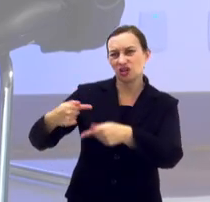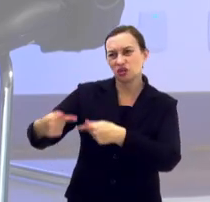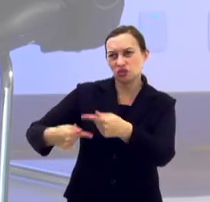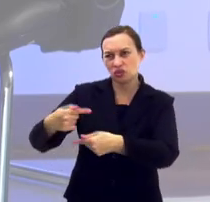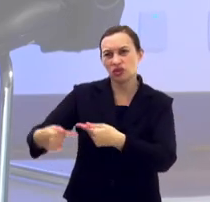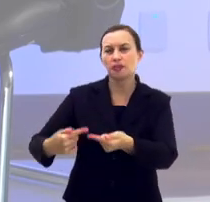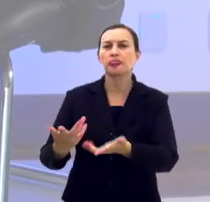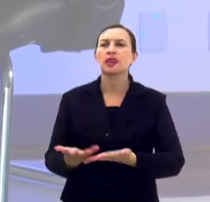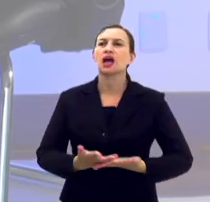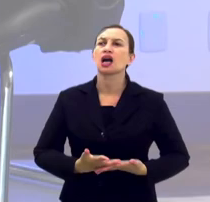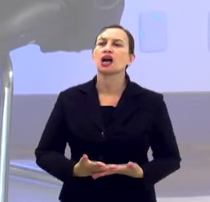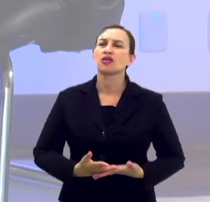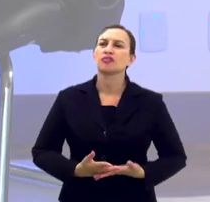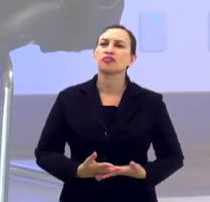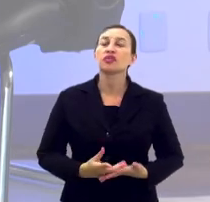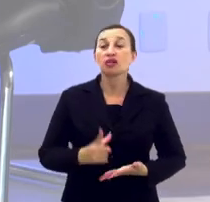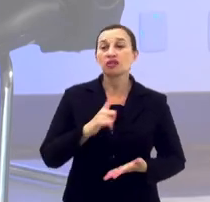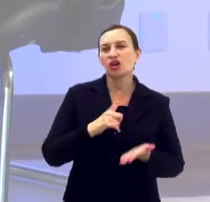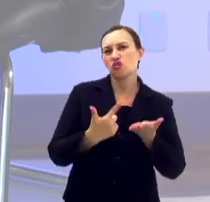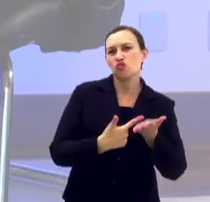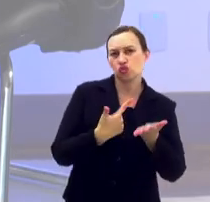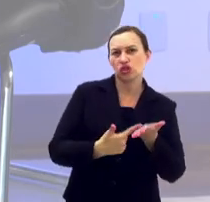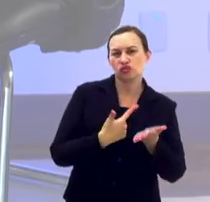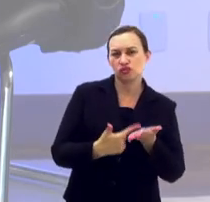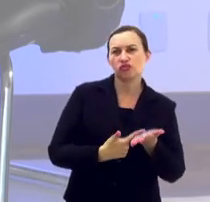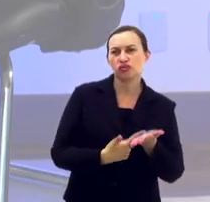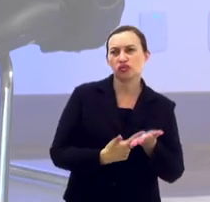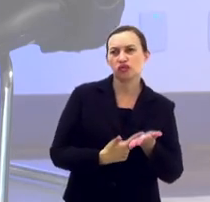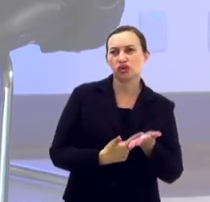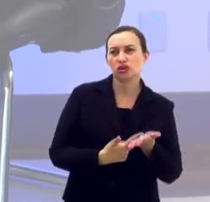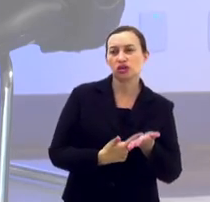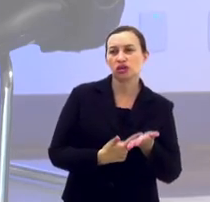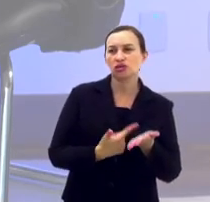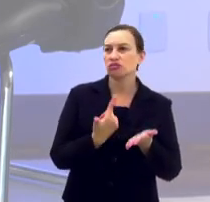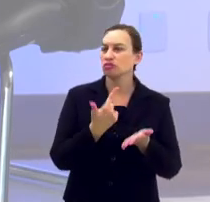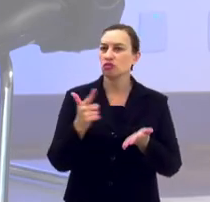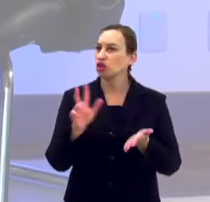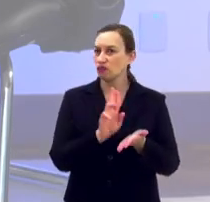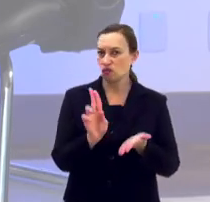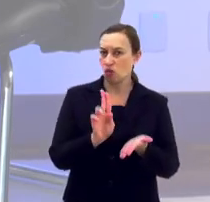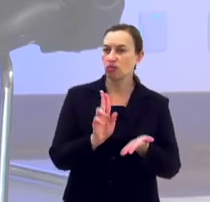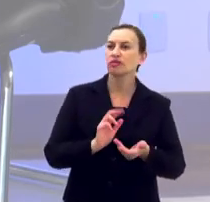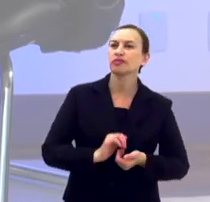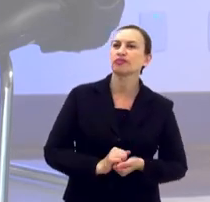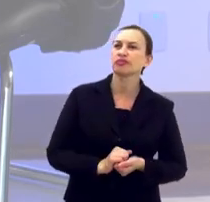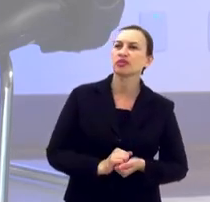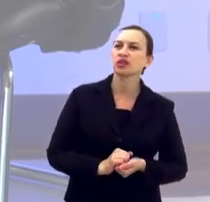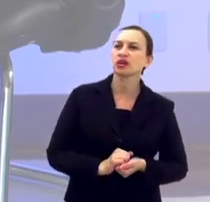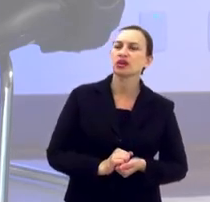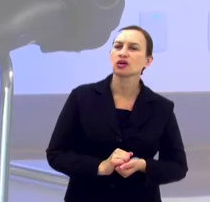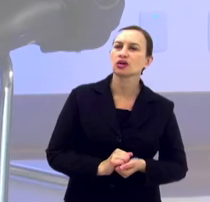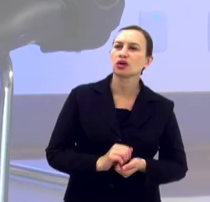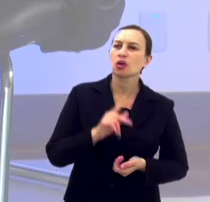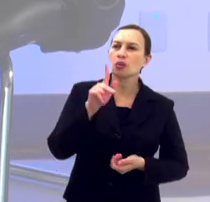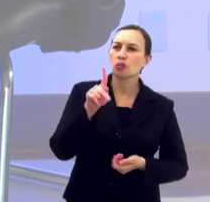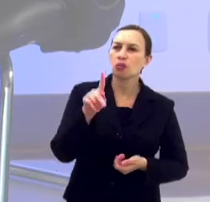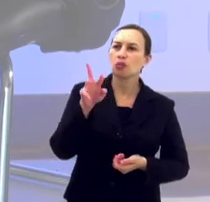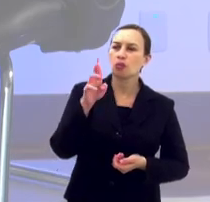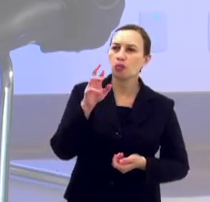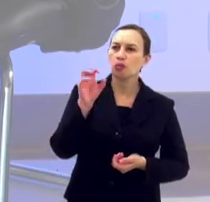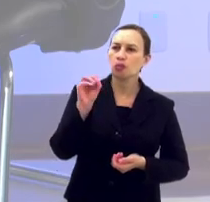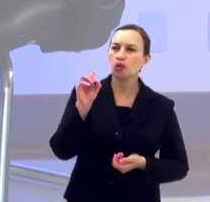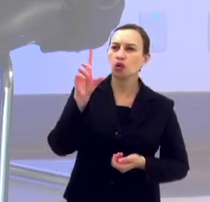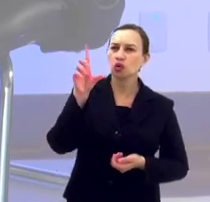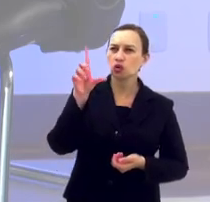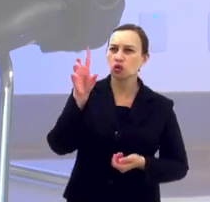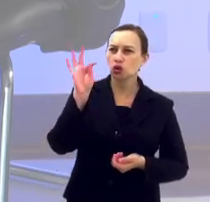gerações. Teve um livro sem autoria que se chama Protocolo dos